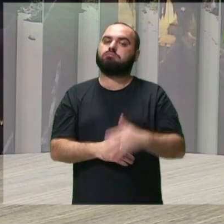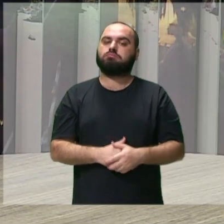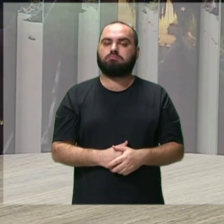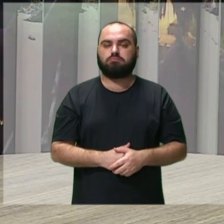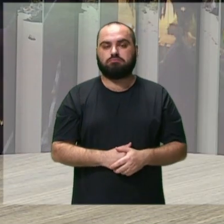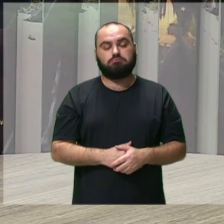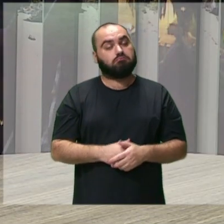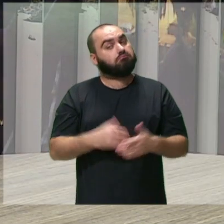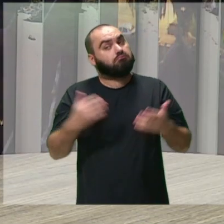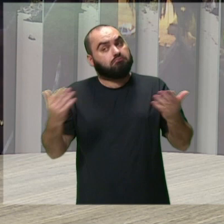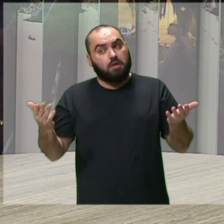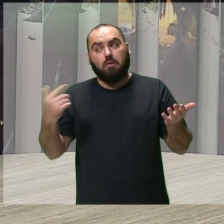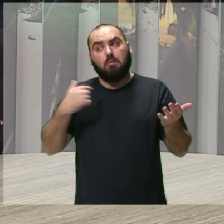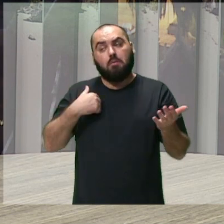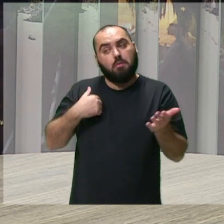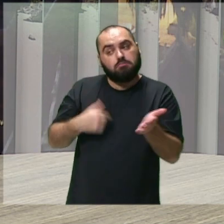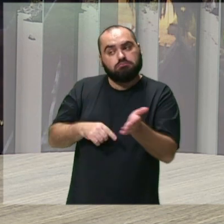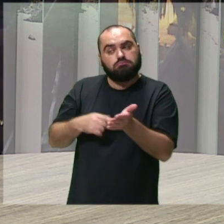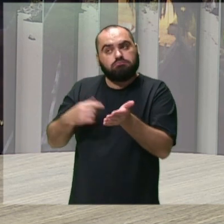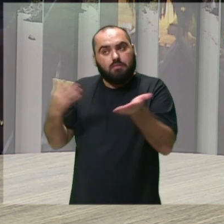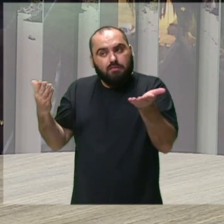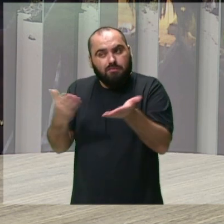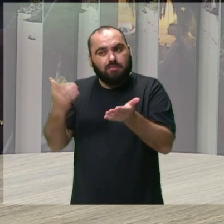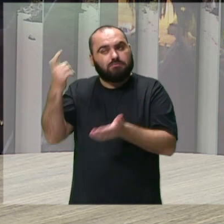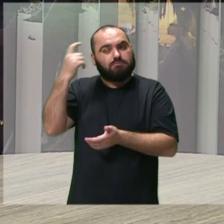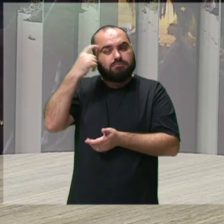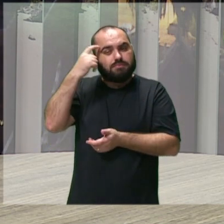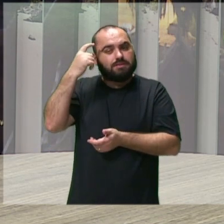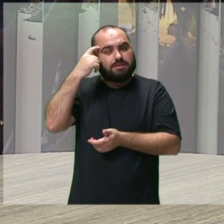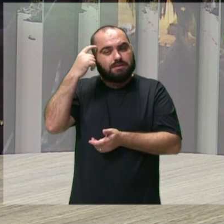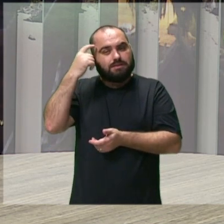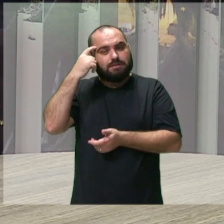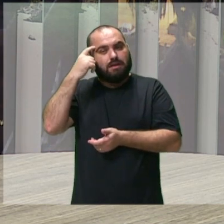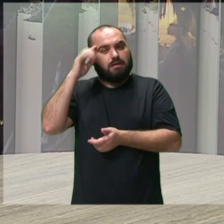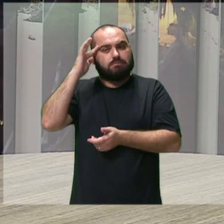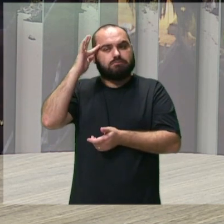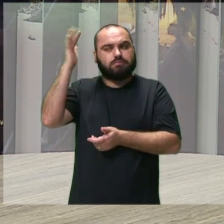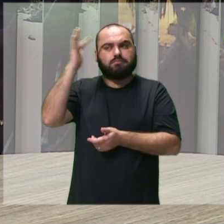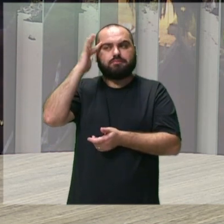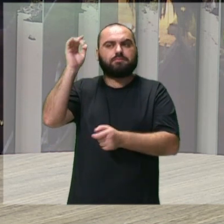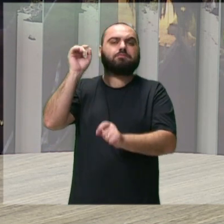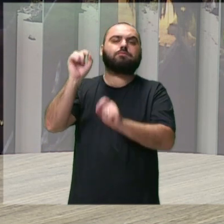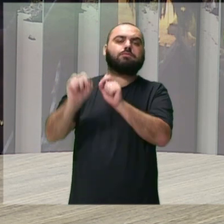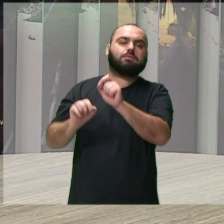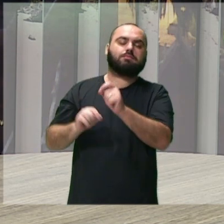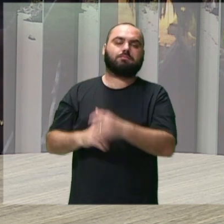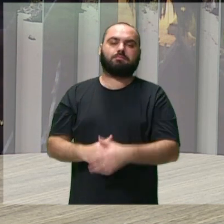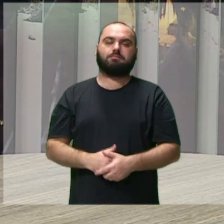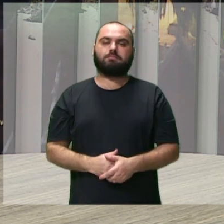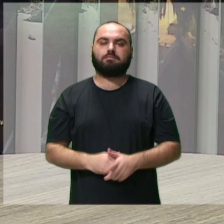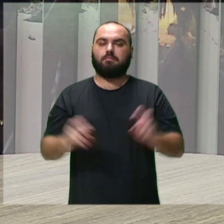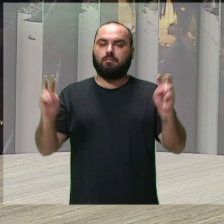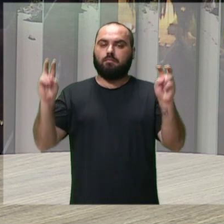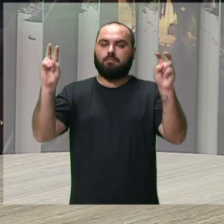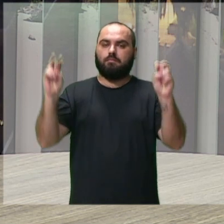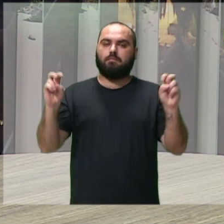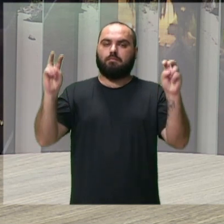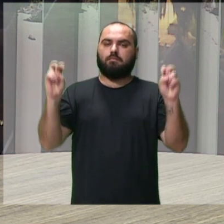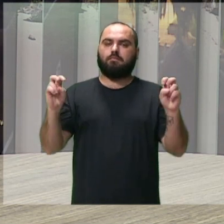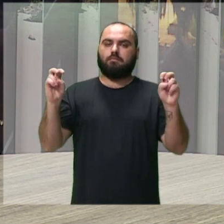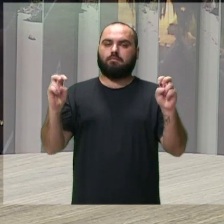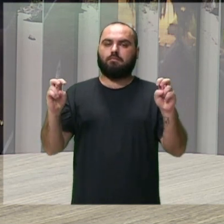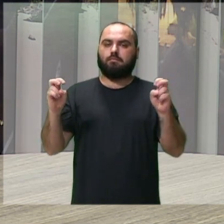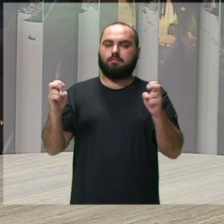uma perspectiva agora, eu tenho pensado bastante, refletido com relação ao consumo